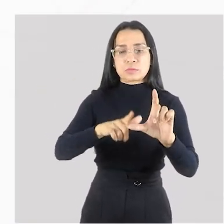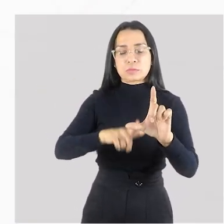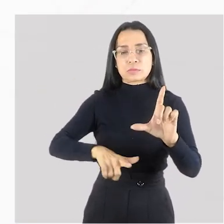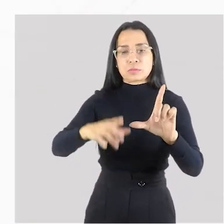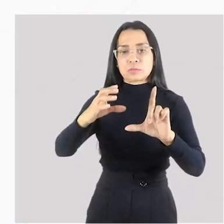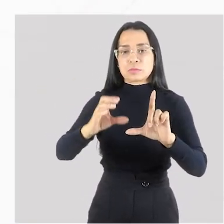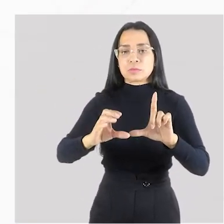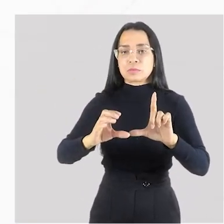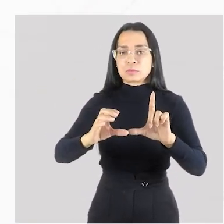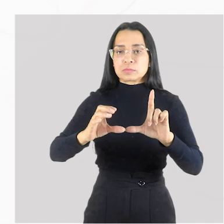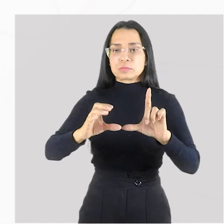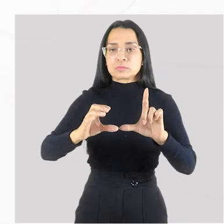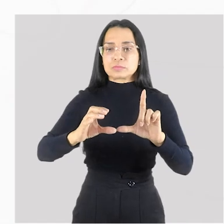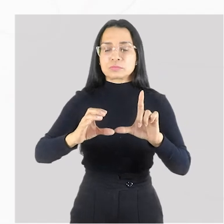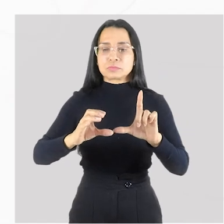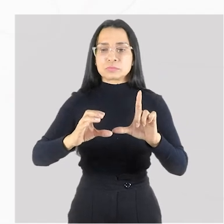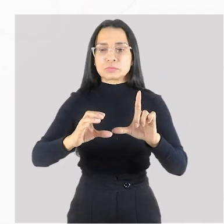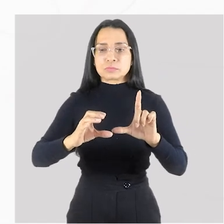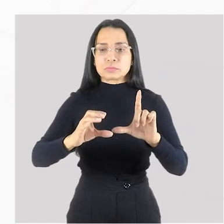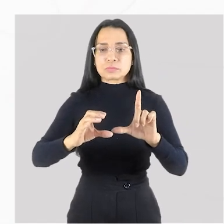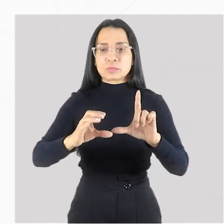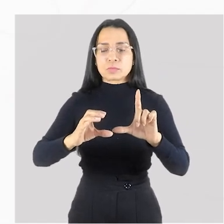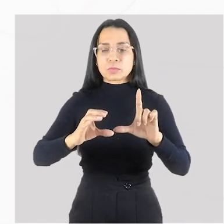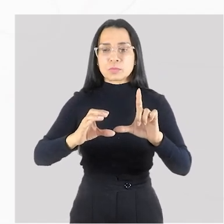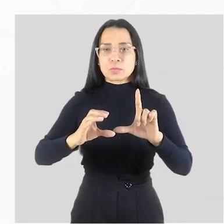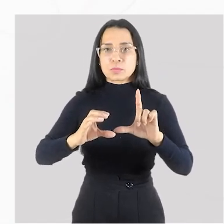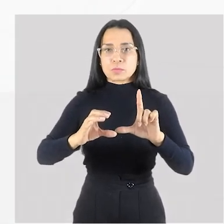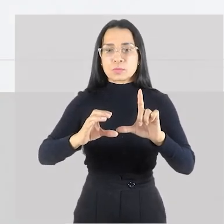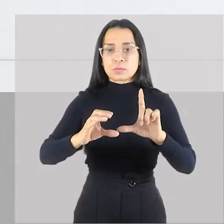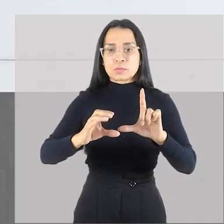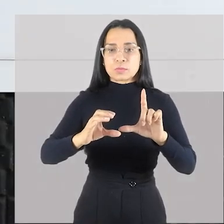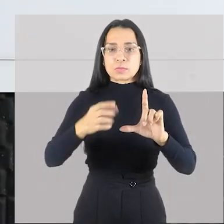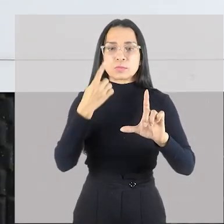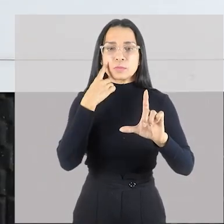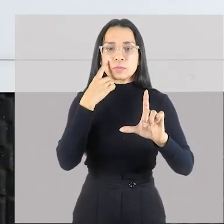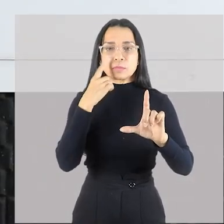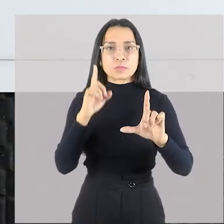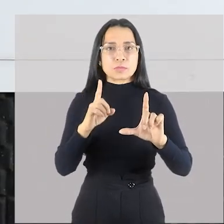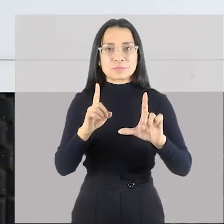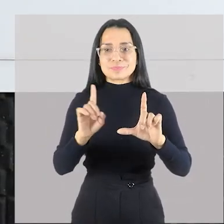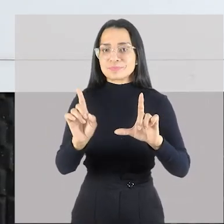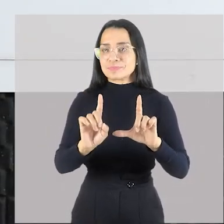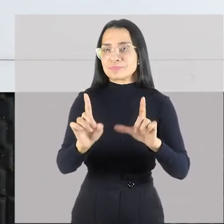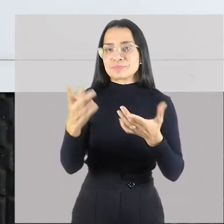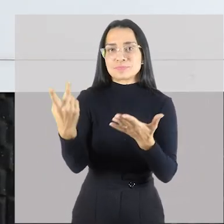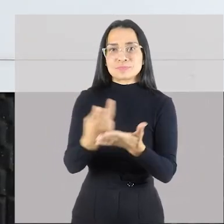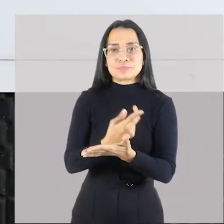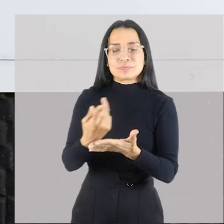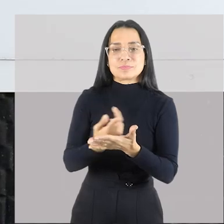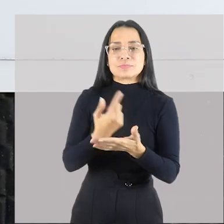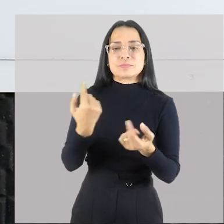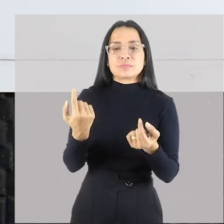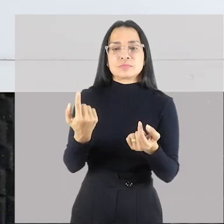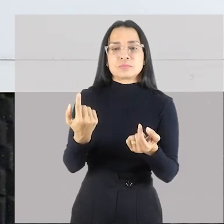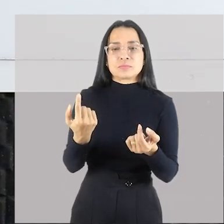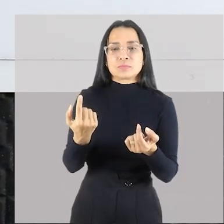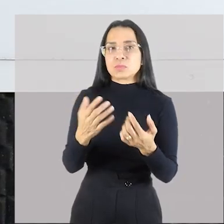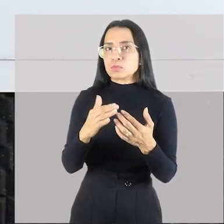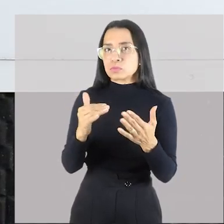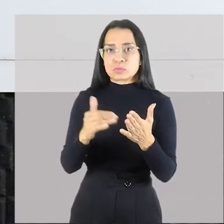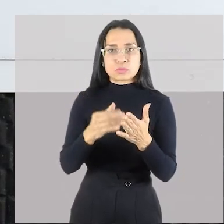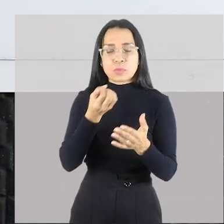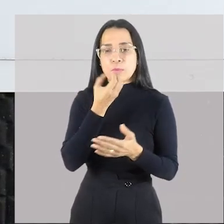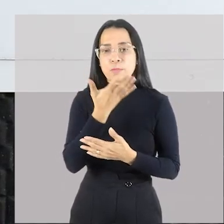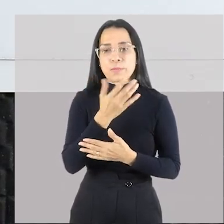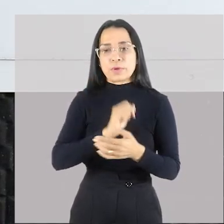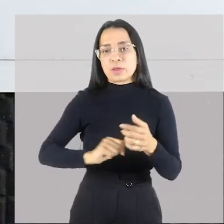imagens negativas para todo x maior do que 2? Olha, turma, não, porque veja bem, aqui tudo bem, o parâmetro está certo,